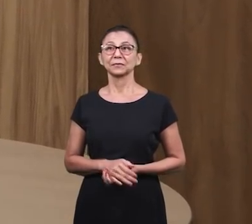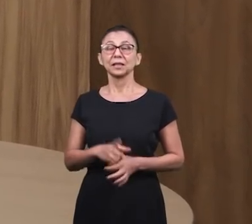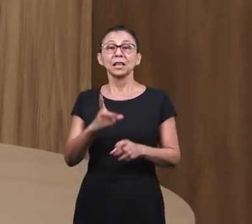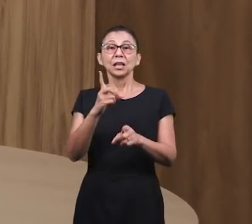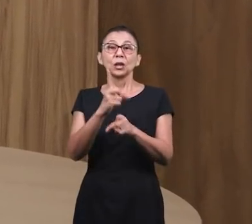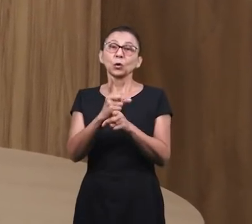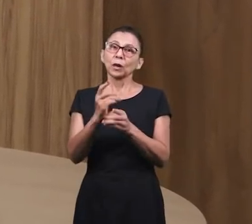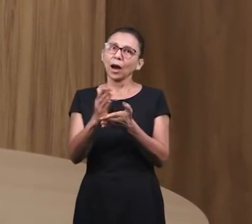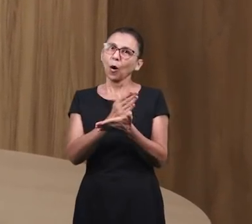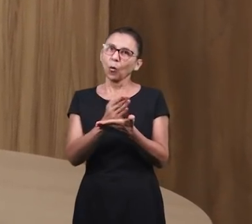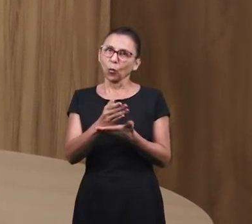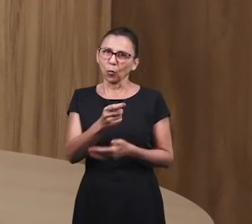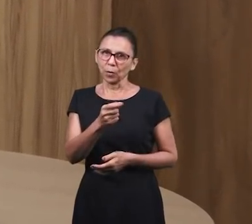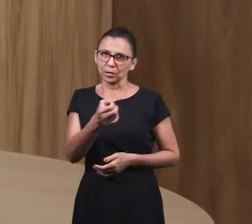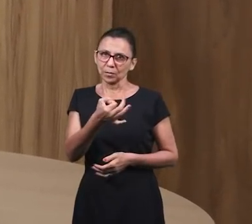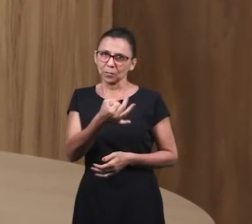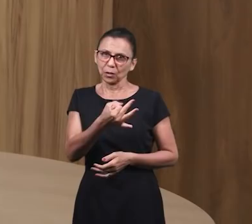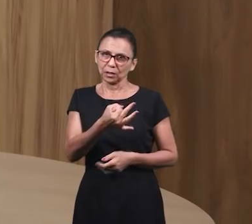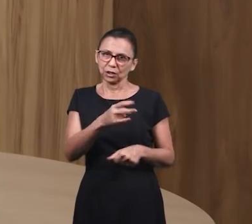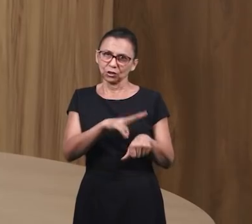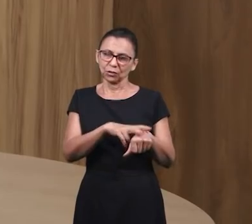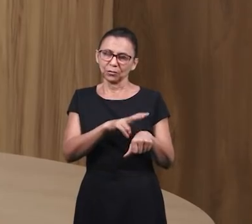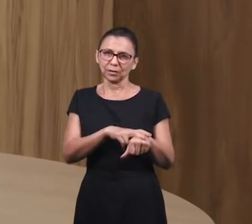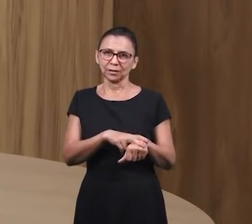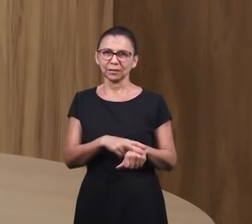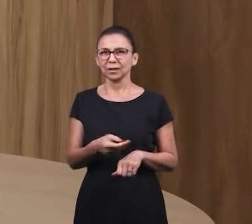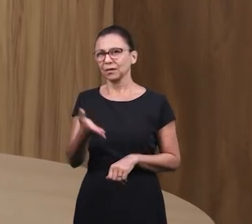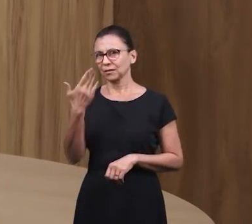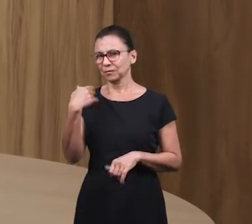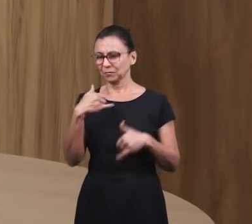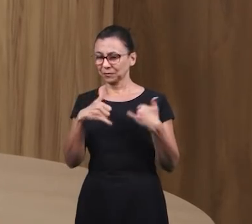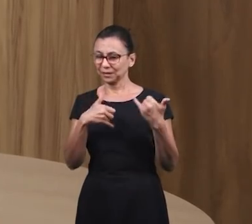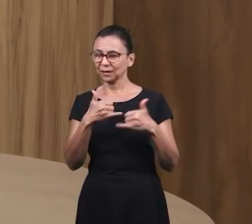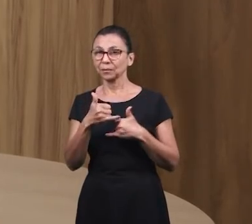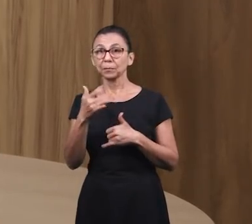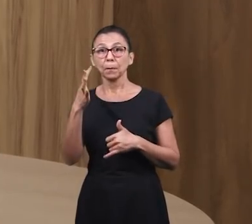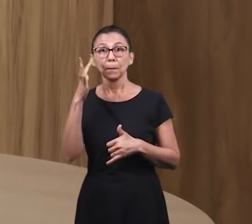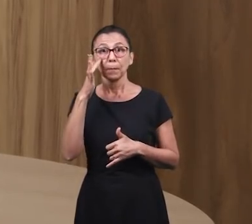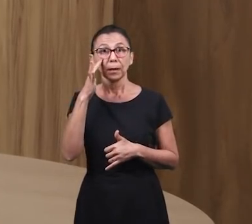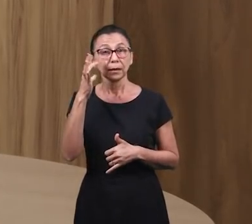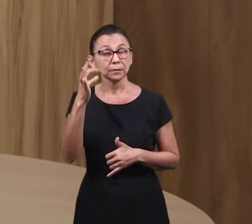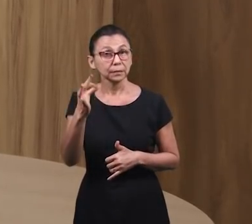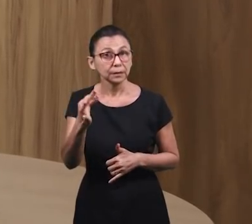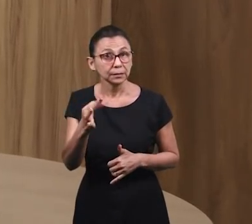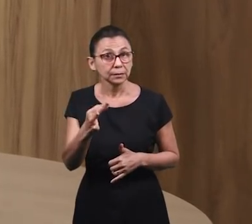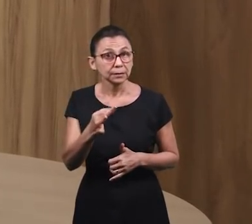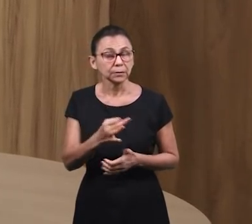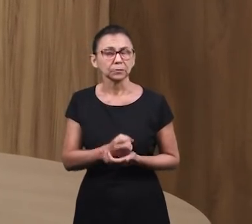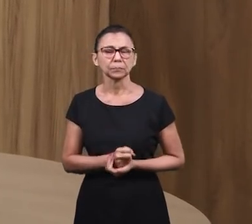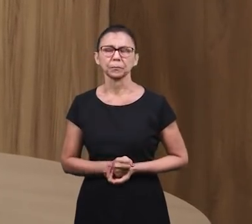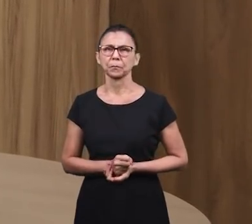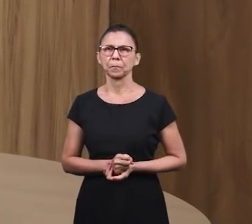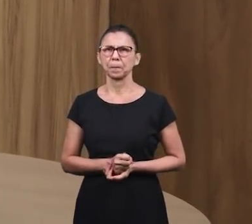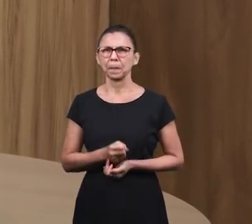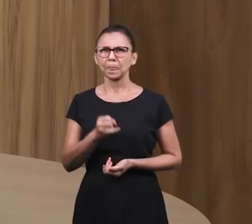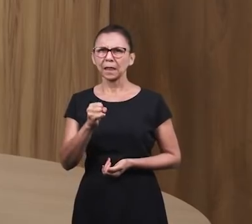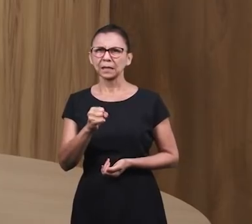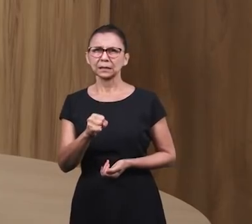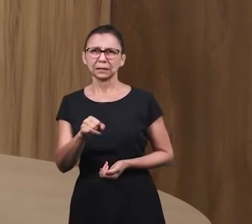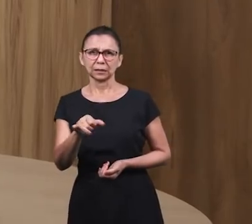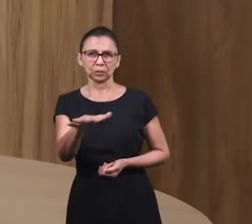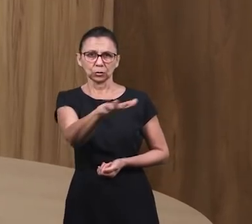Encontramos todas. Agora vamos brincar? Mas preste atenção. Se o seu ambiente